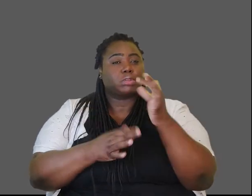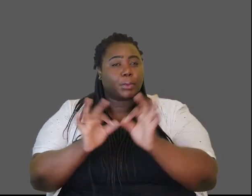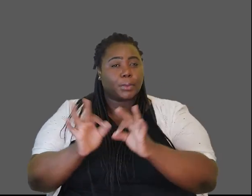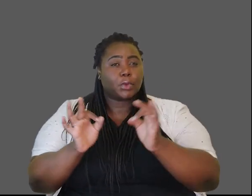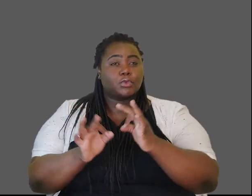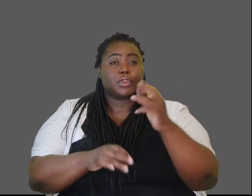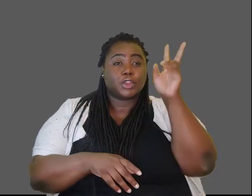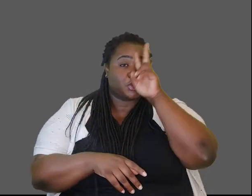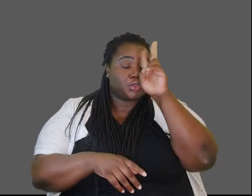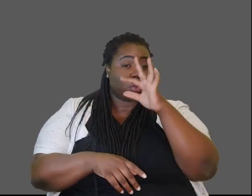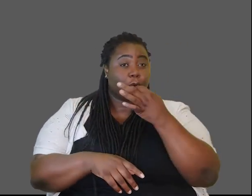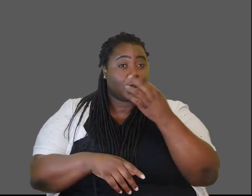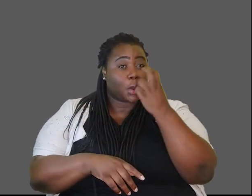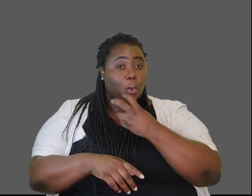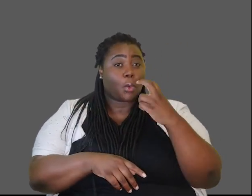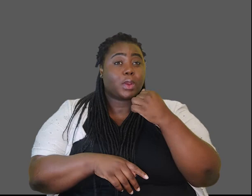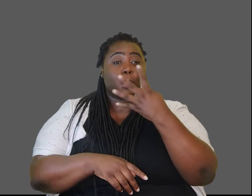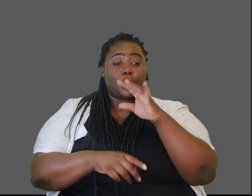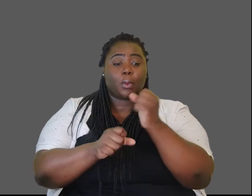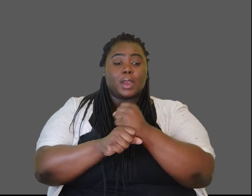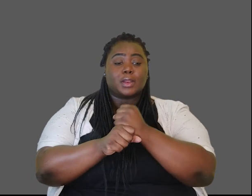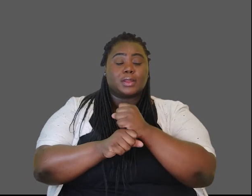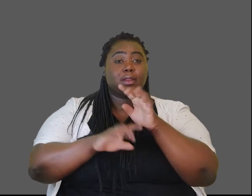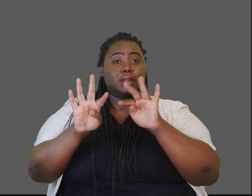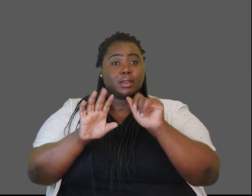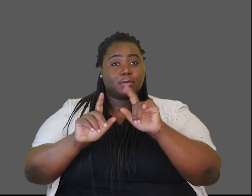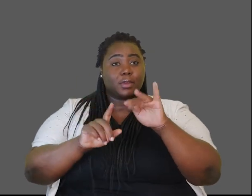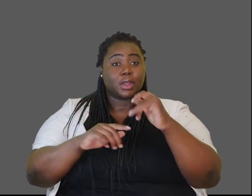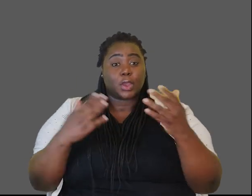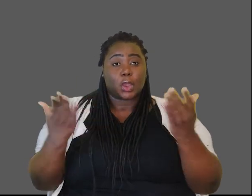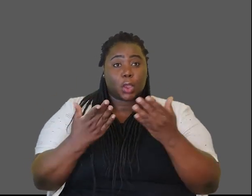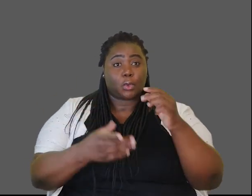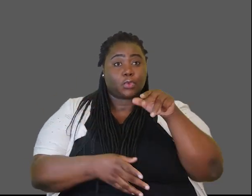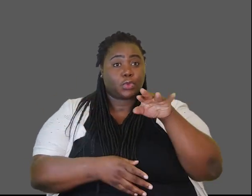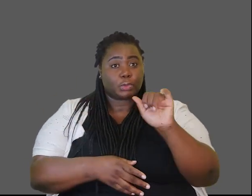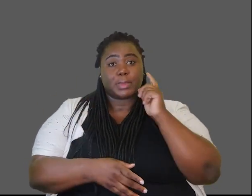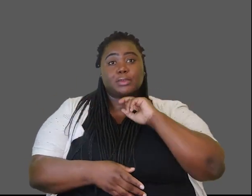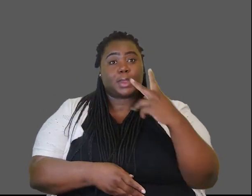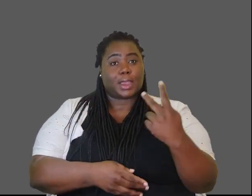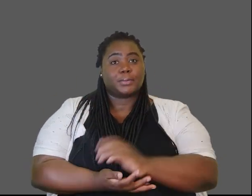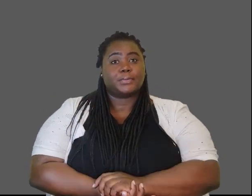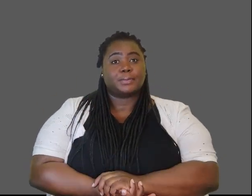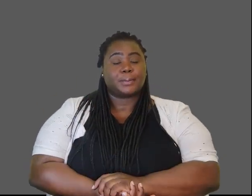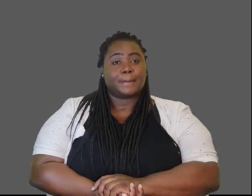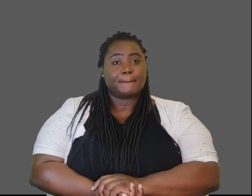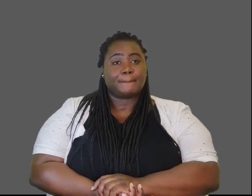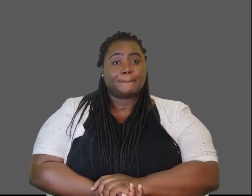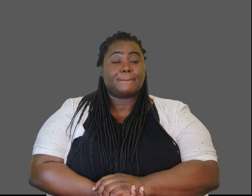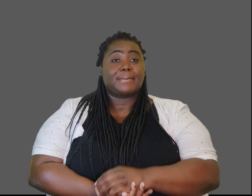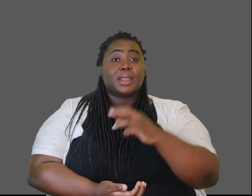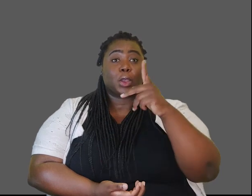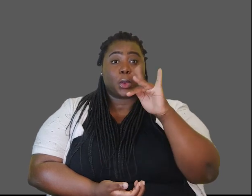Oral 40 anos da TV Itacolomi, realizado pelo CRAVE, hoje Miss BH.